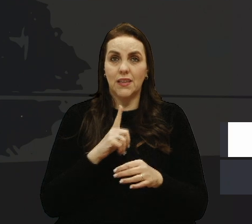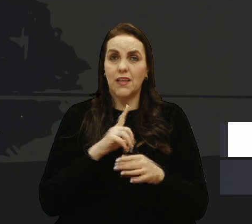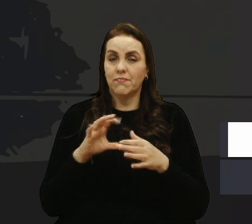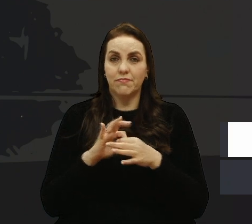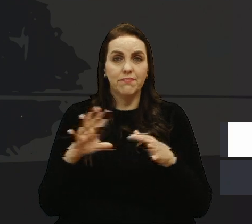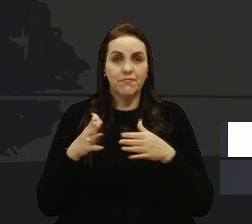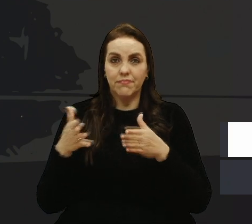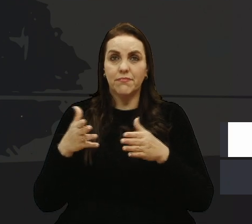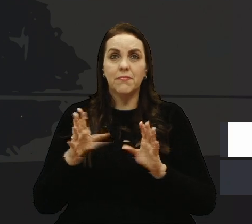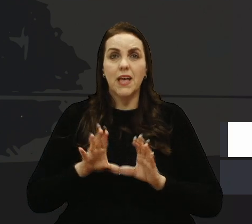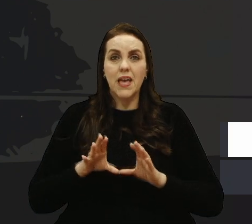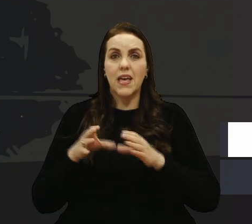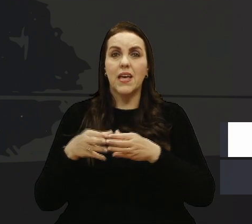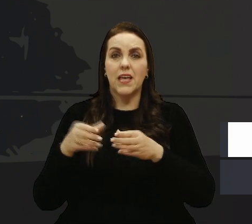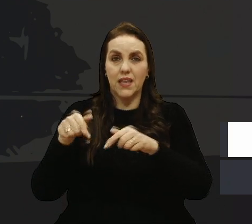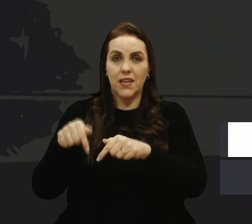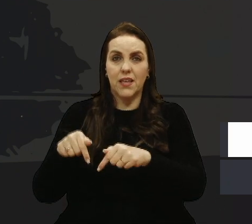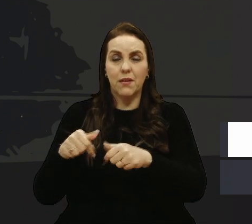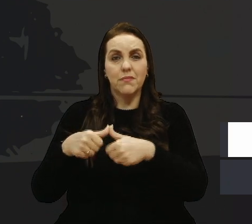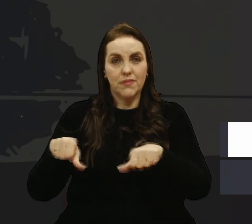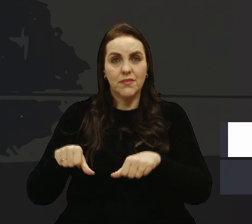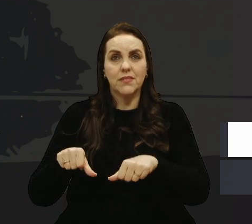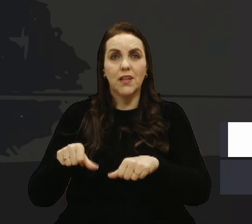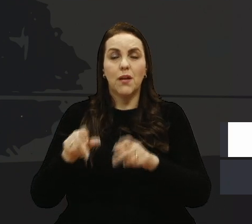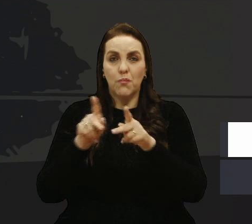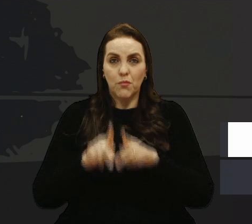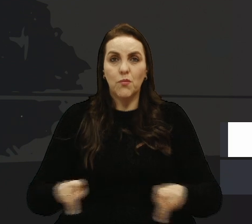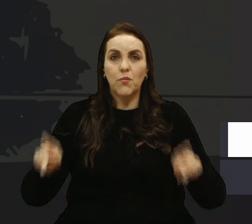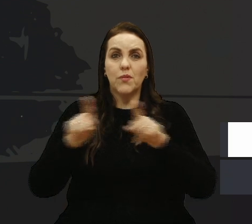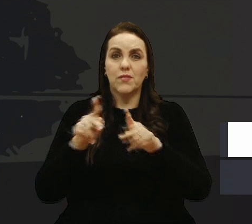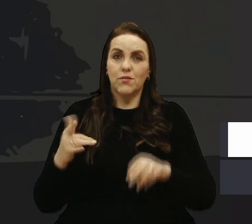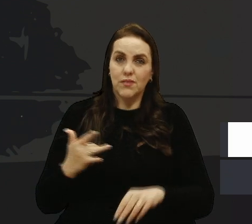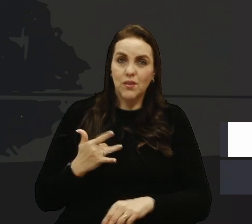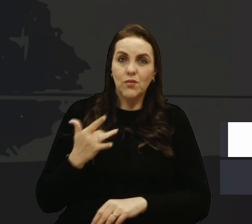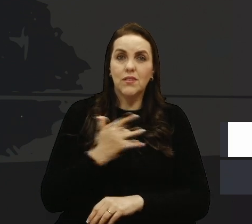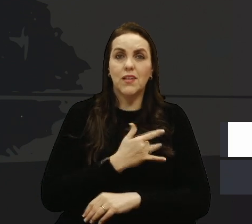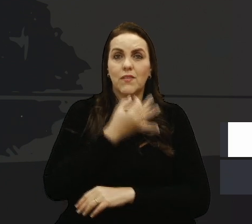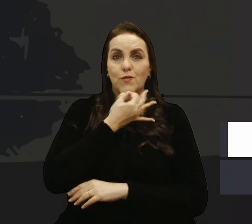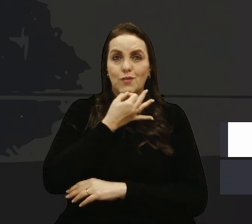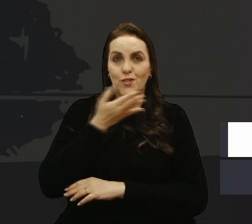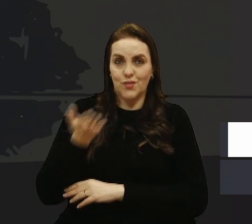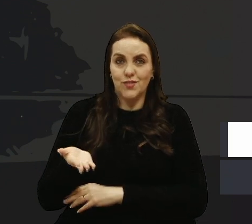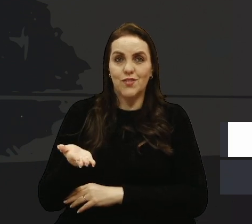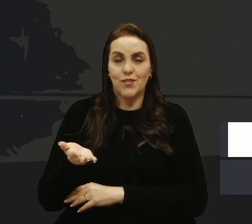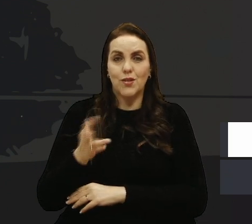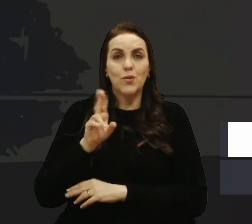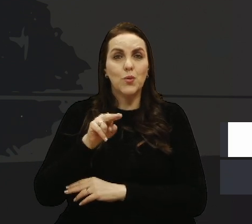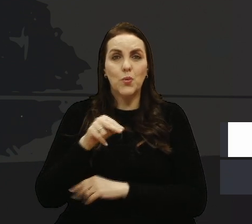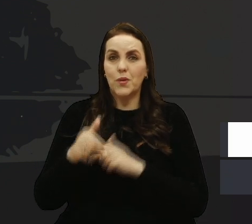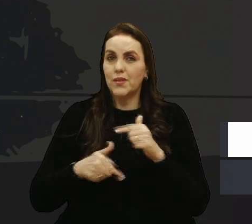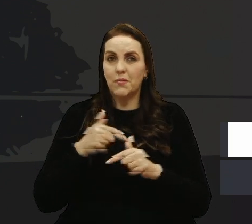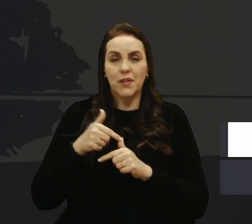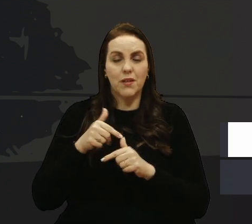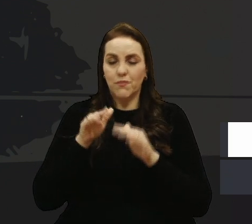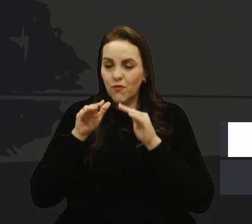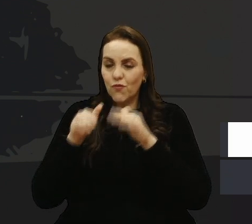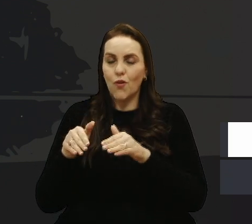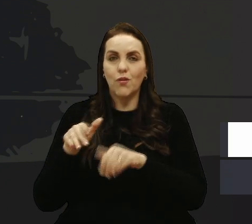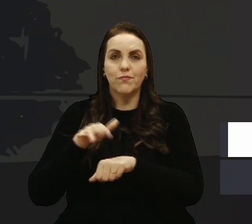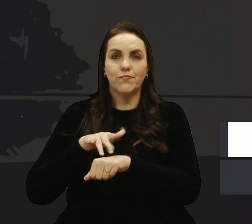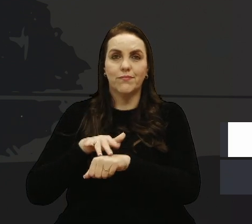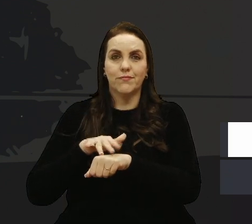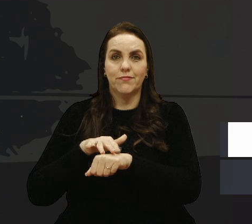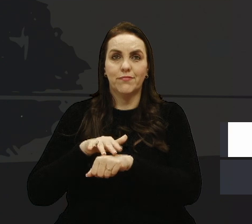lá para receber a população saudável de Caxias. Nós não trabalhamos com a doença, nós trabalhamos,